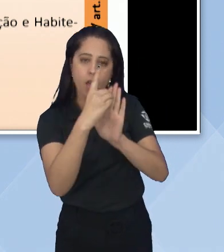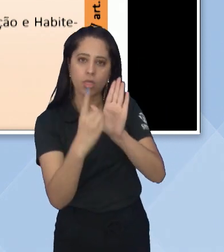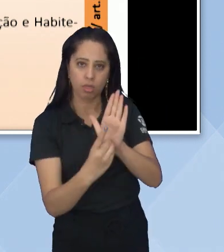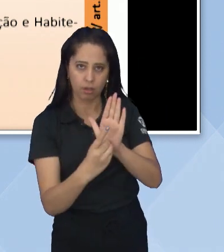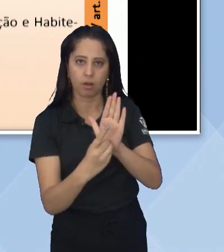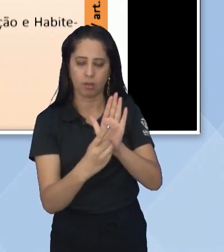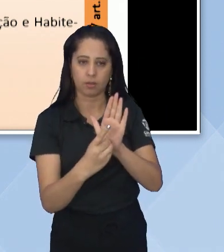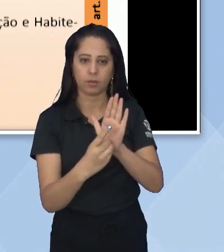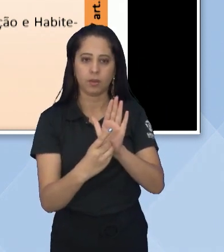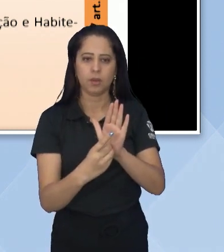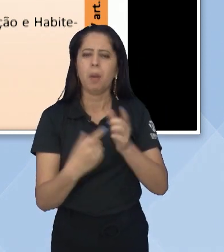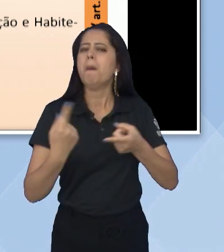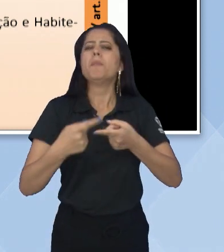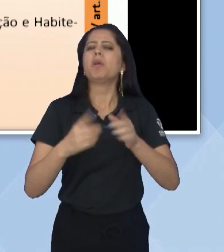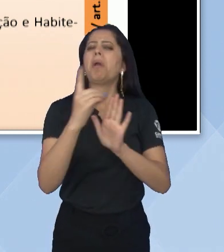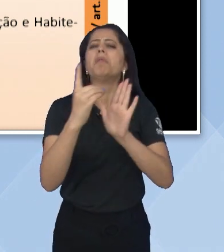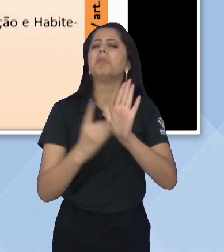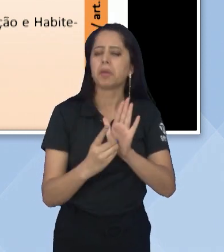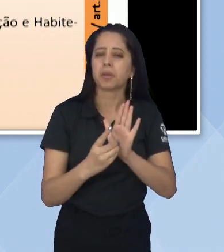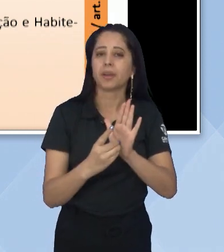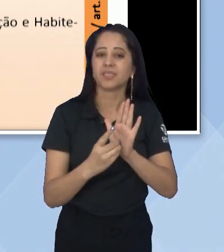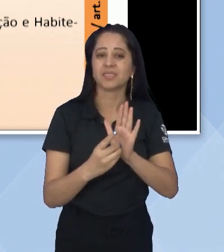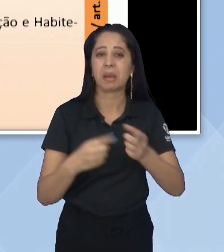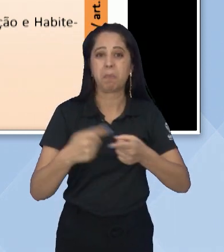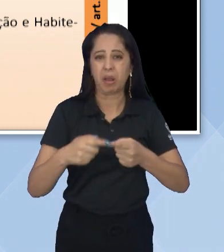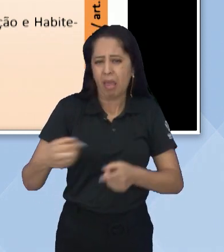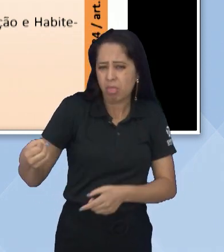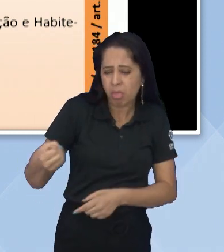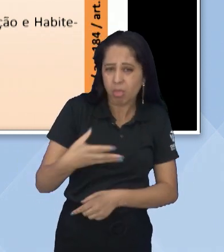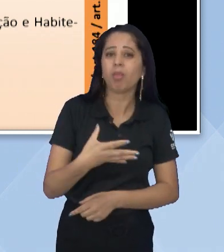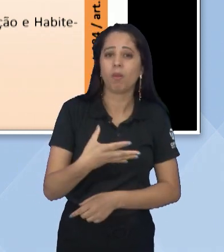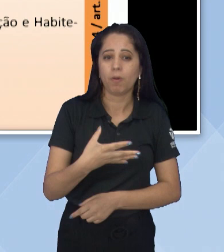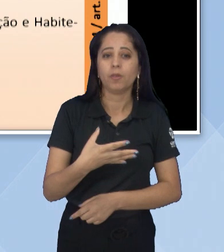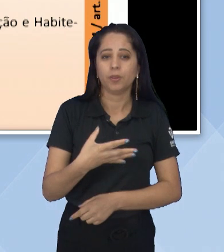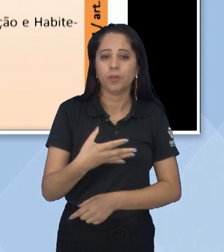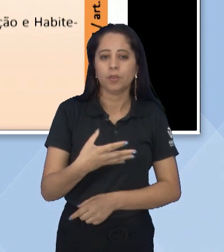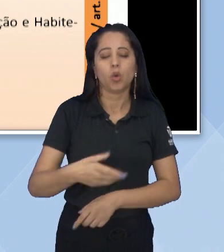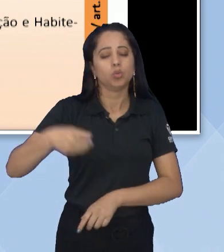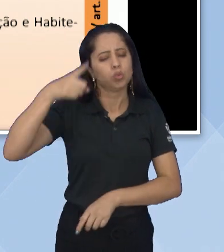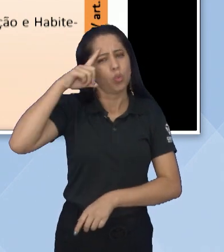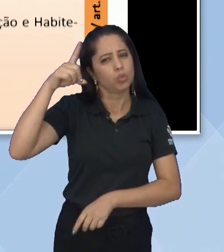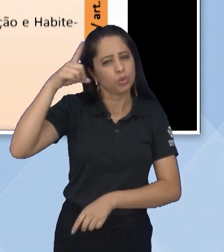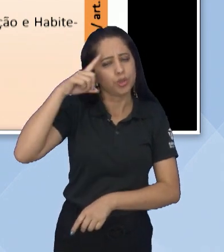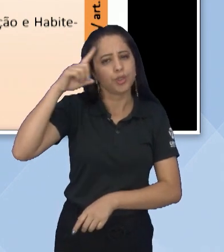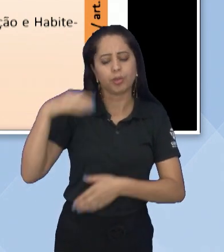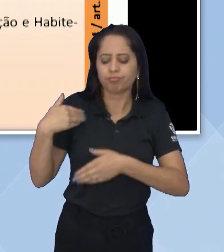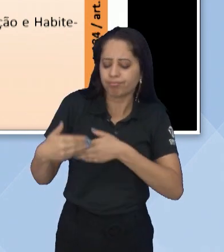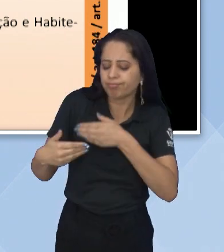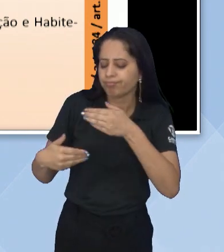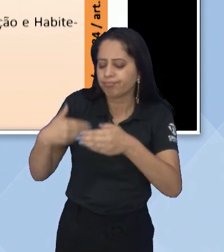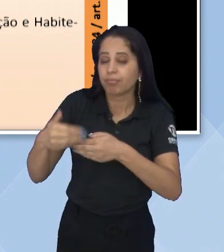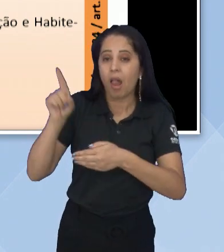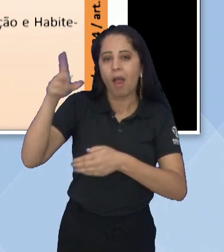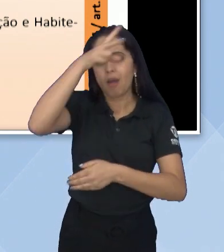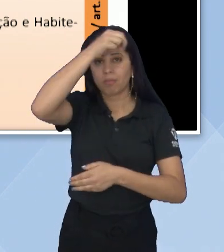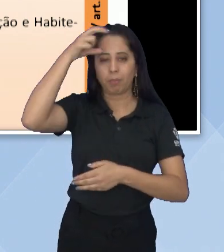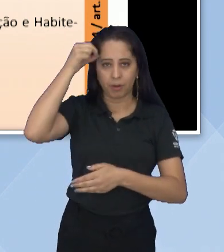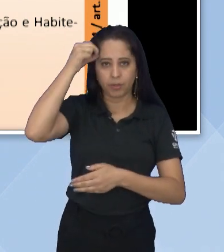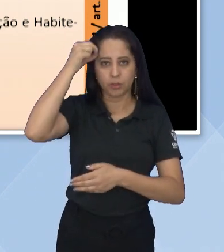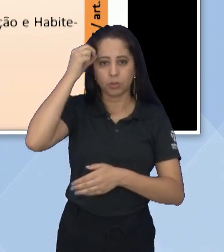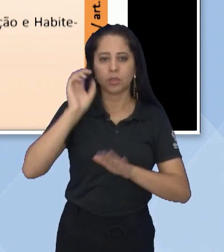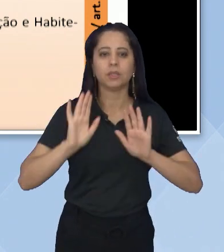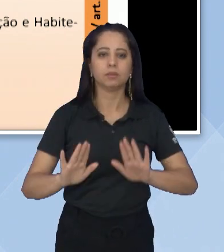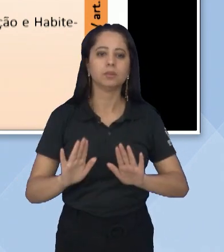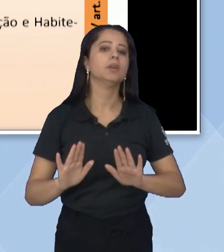porque também por decreto Porque como é uma figura muito nova a gente é um dia a dia de rotina da prefeitura Tem coisas que podem